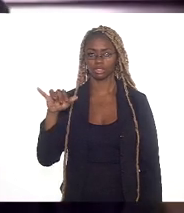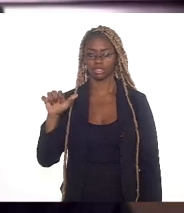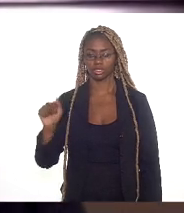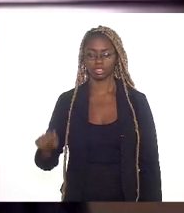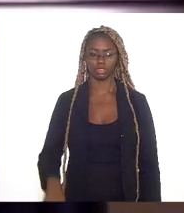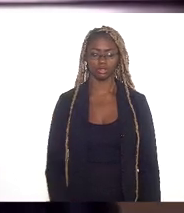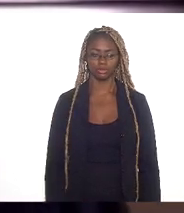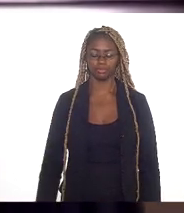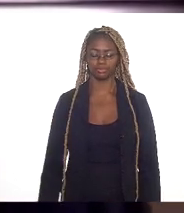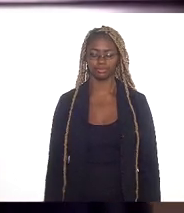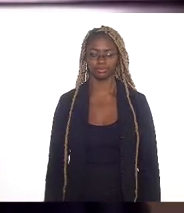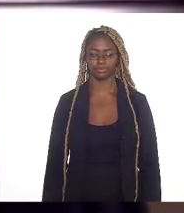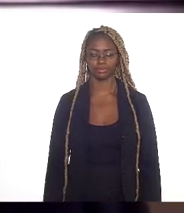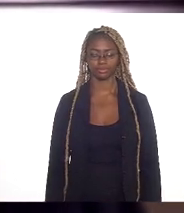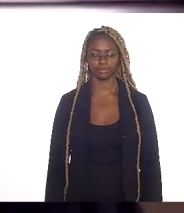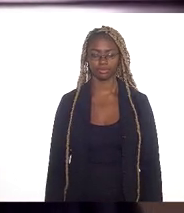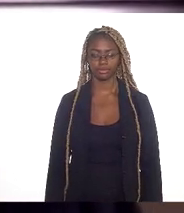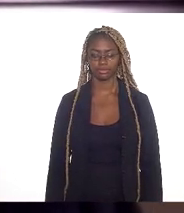Deputado André Correia.